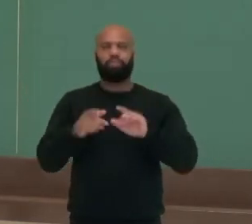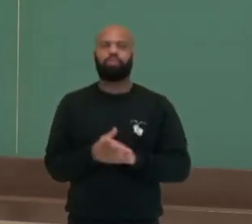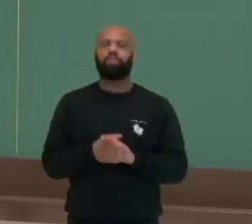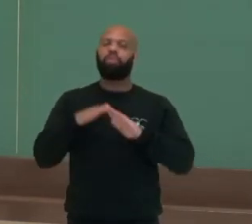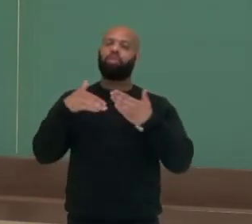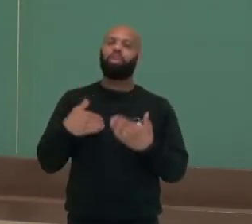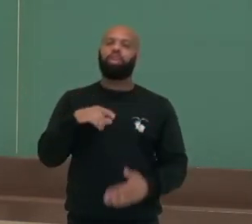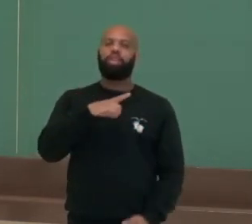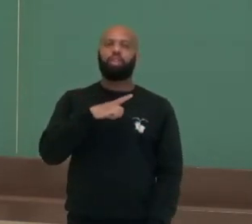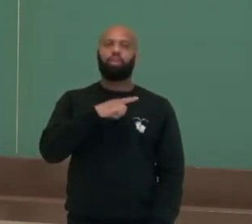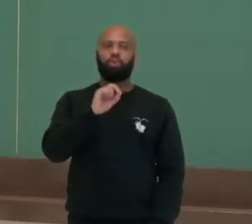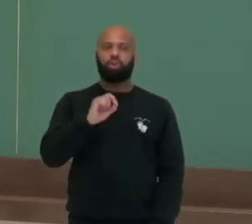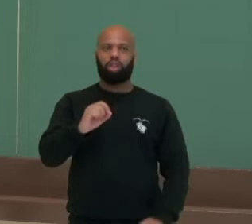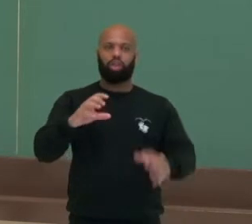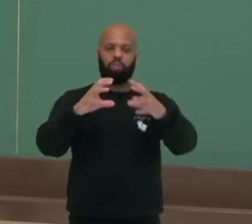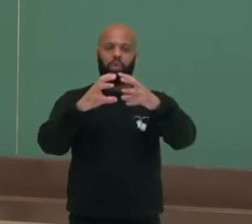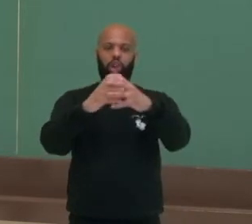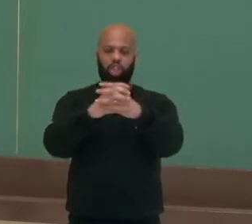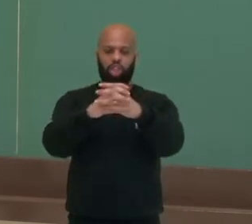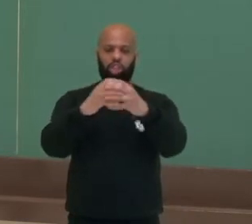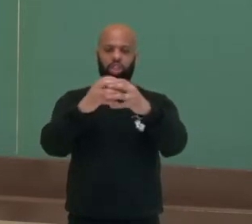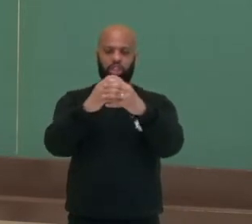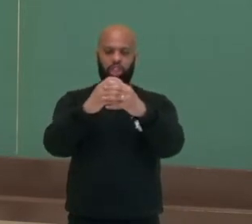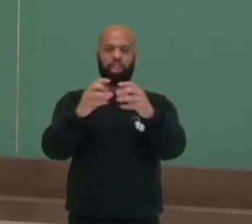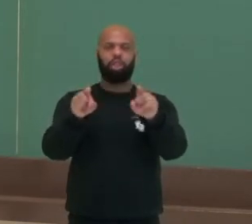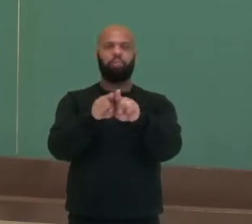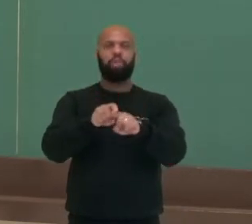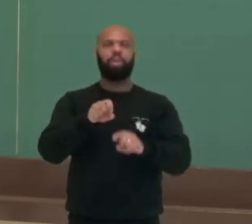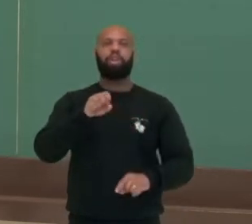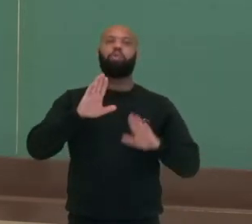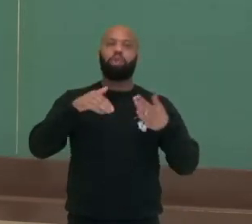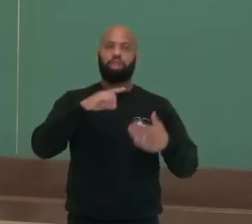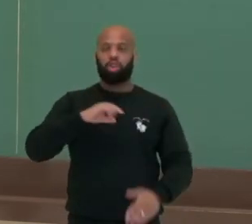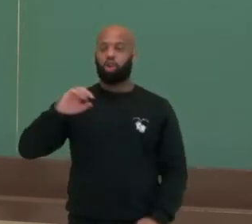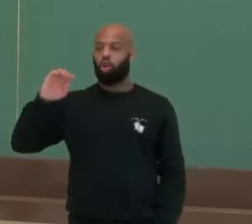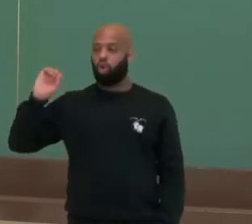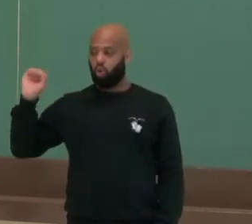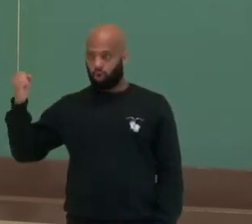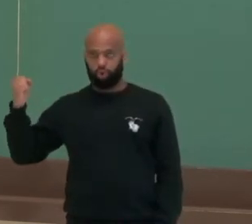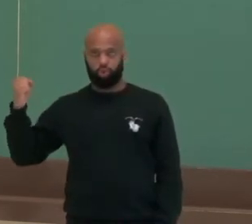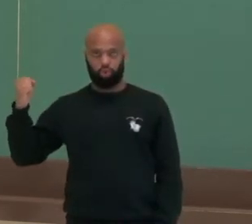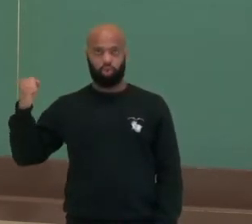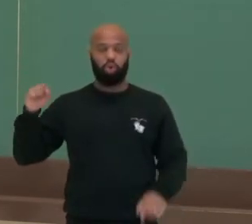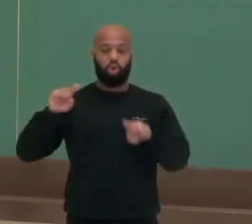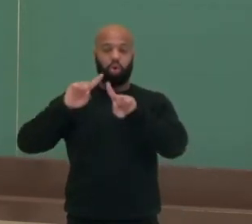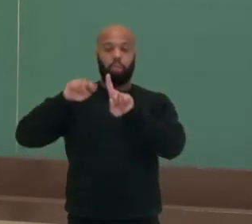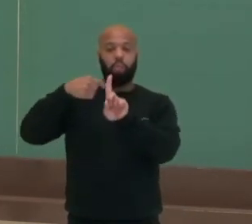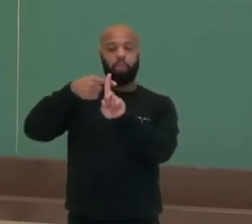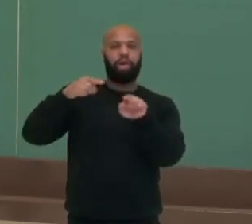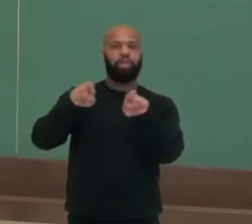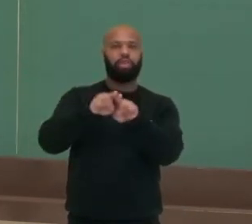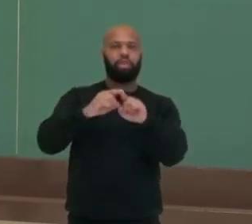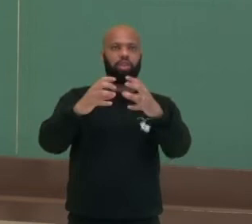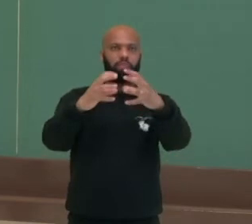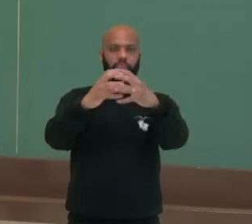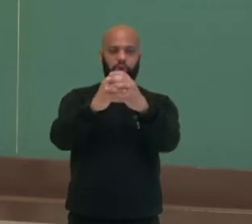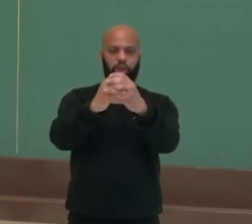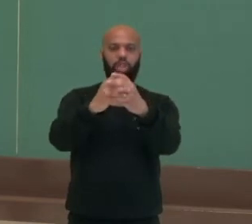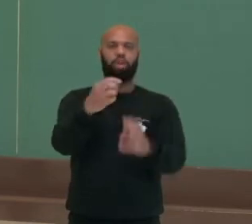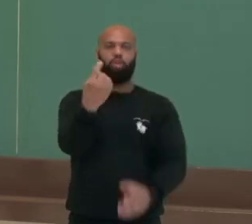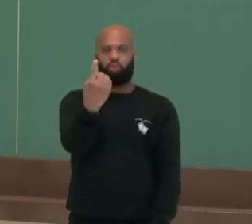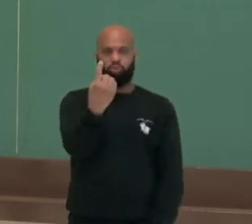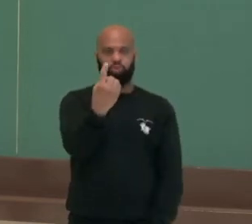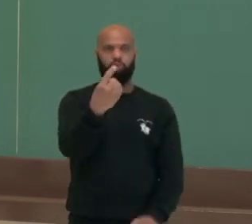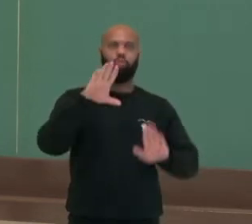Então, mais o bolim. Então, um jogo completo de bochas tem 8 bolas, mais o bolim, a bolinha pequenininha. Estas